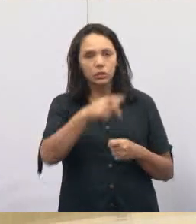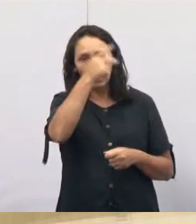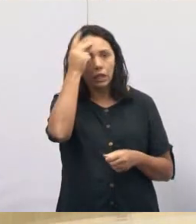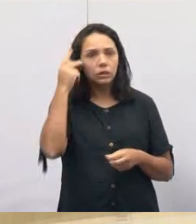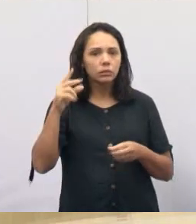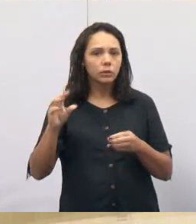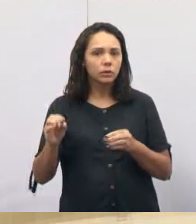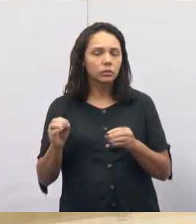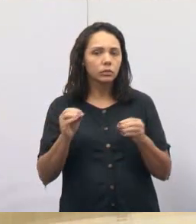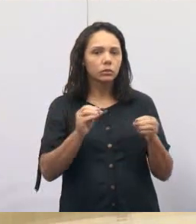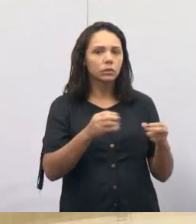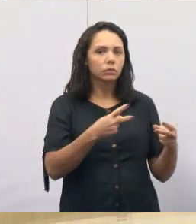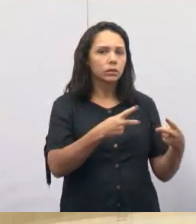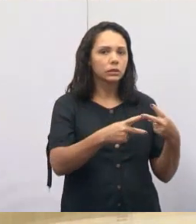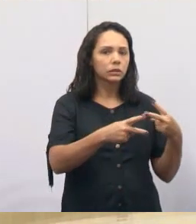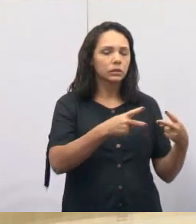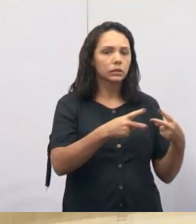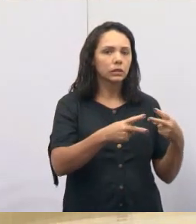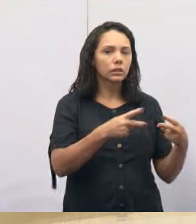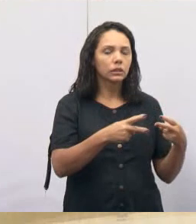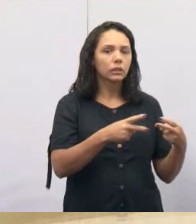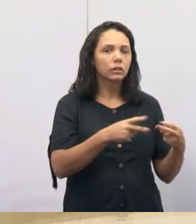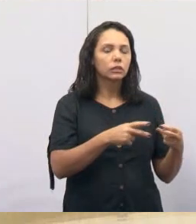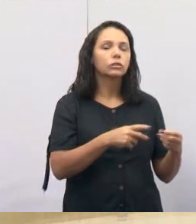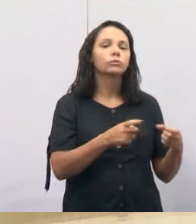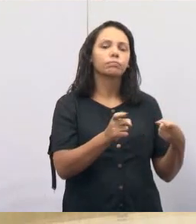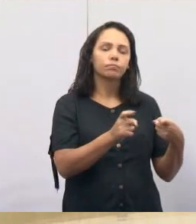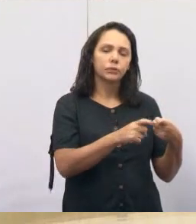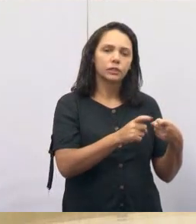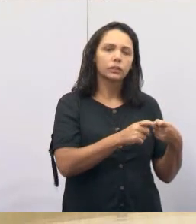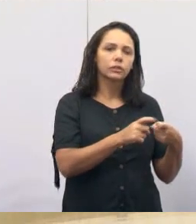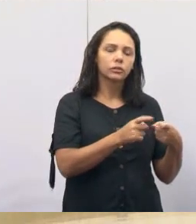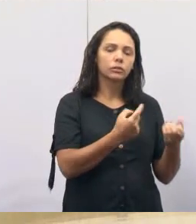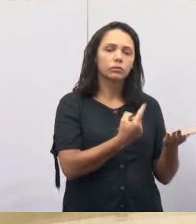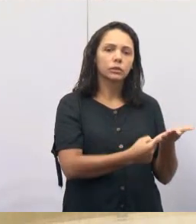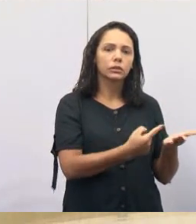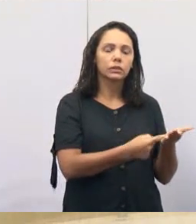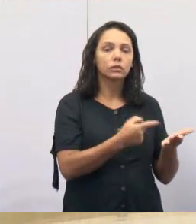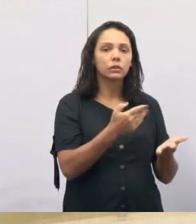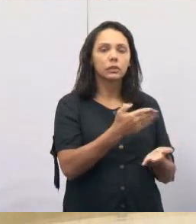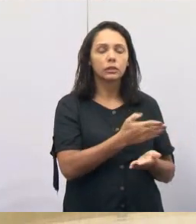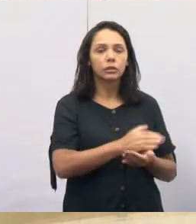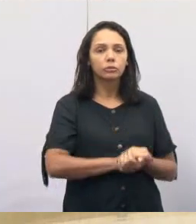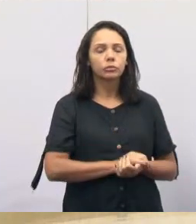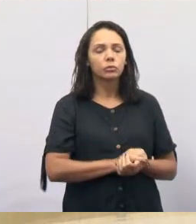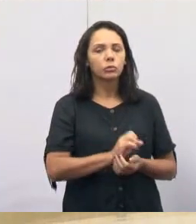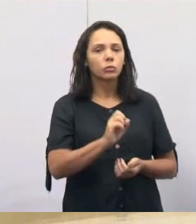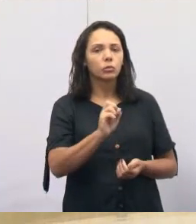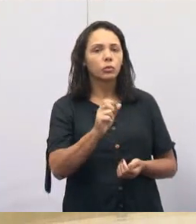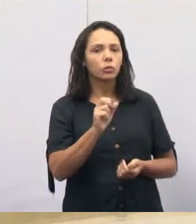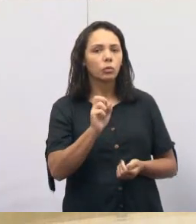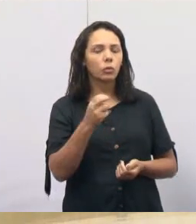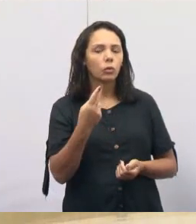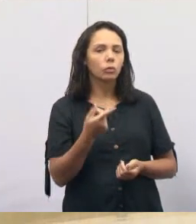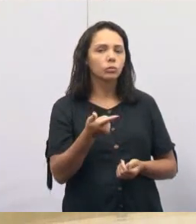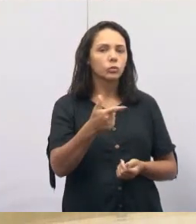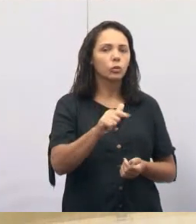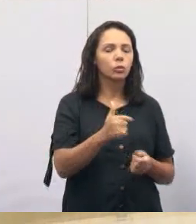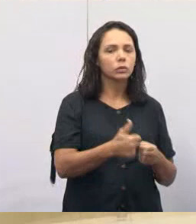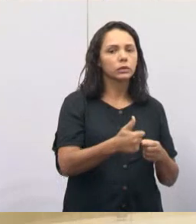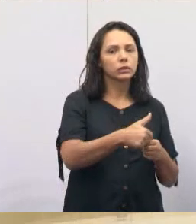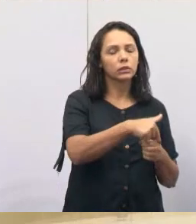da população de Jacareí deslocado para atendimento na cidade de São José dos Campos ou outro município no primeiro semestre de